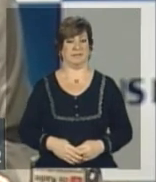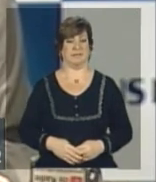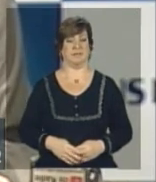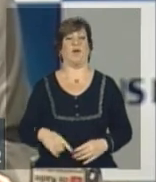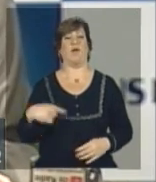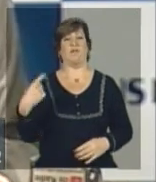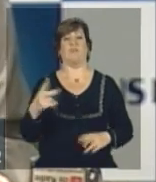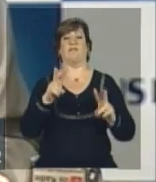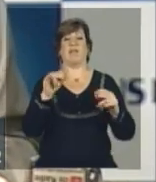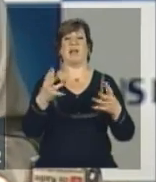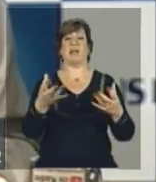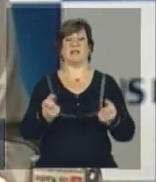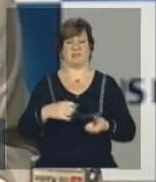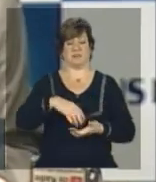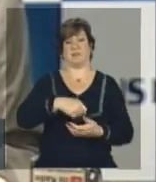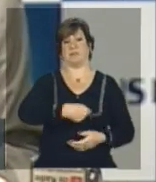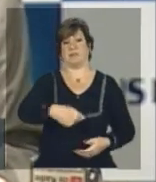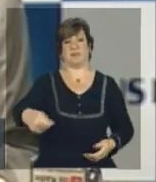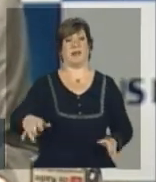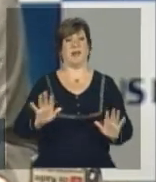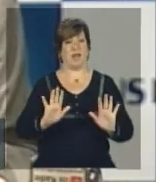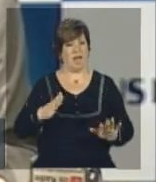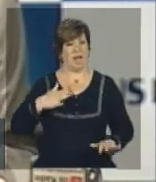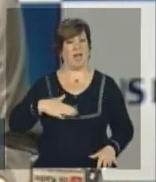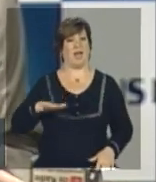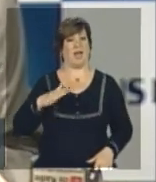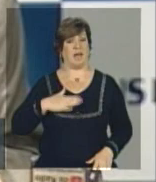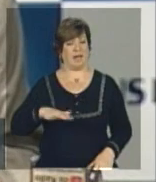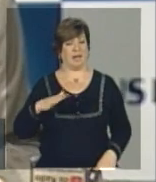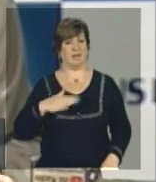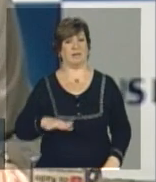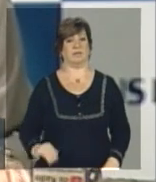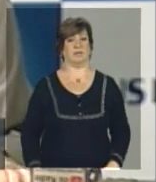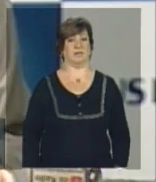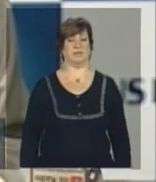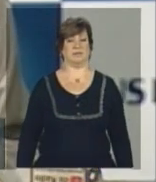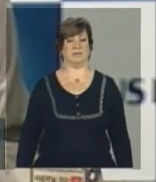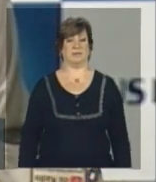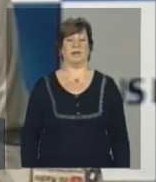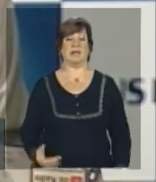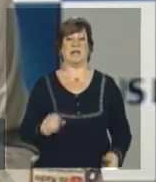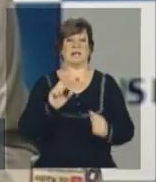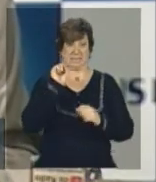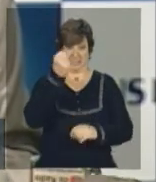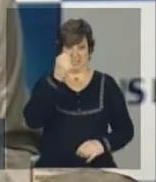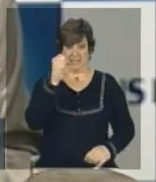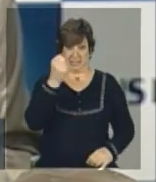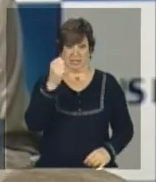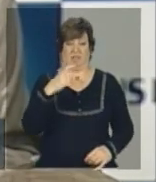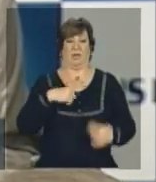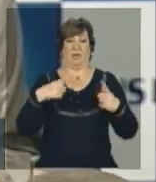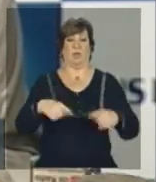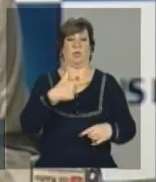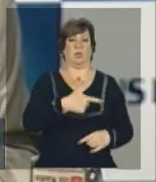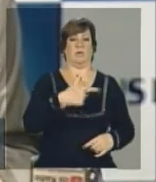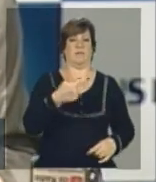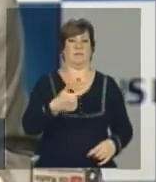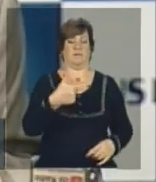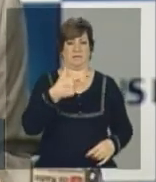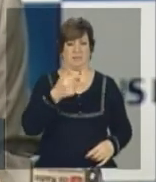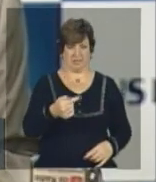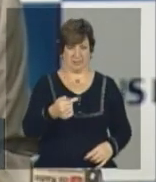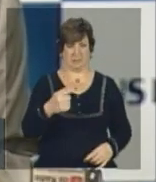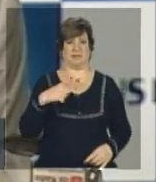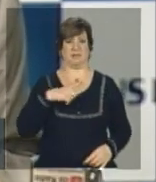vocês vão receber, gente. É só o trabalho de descer aí. Em Sergipe, a gente teve 227, agora